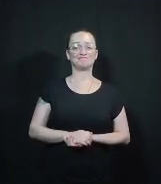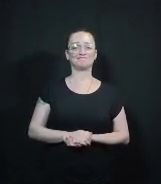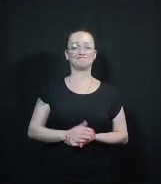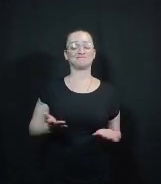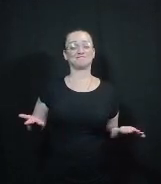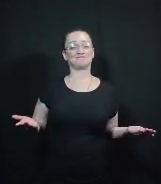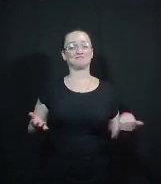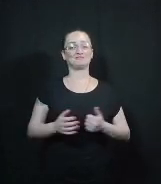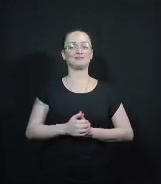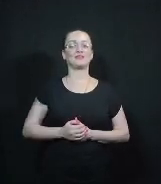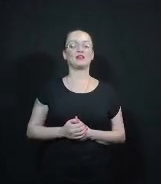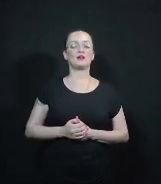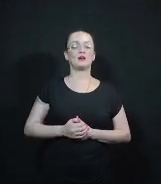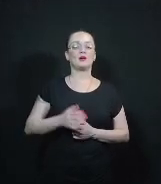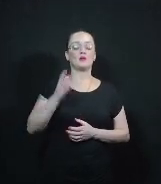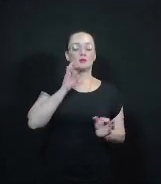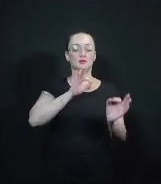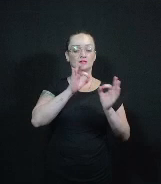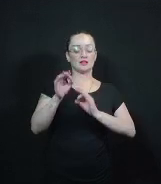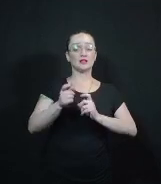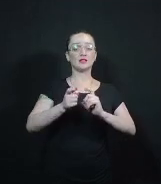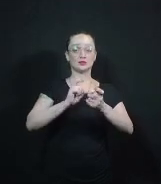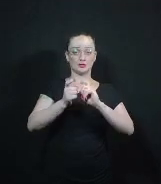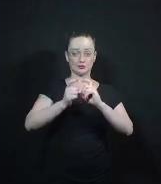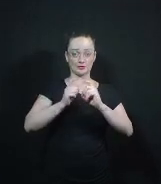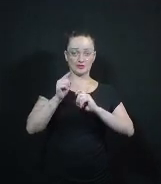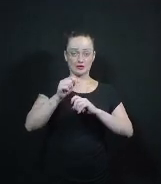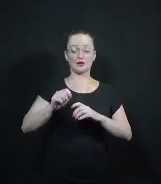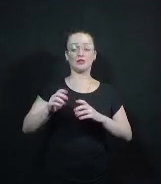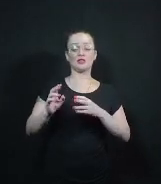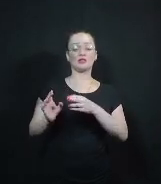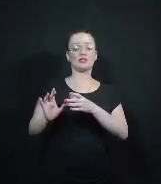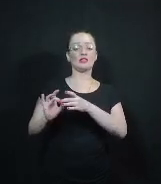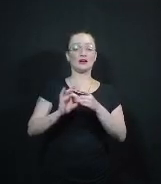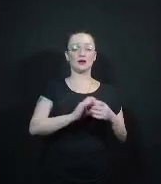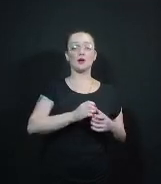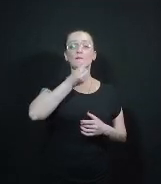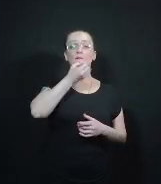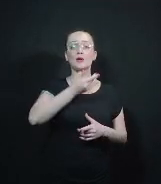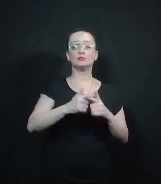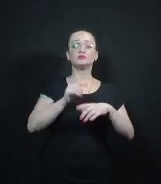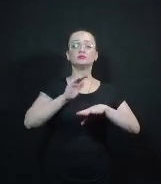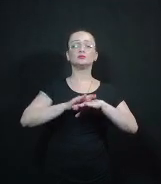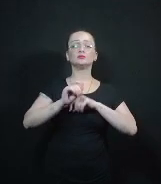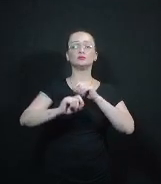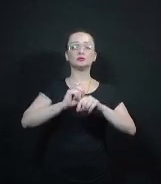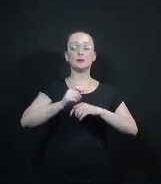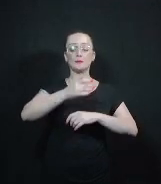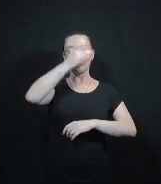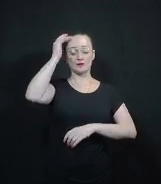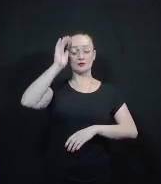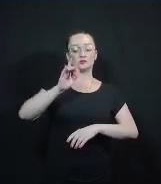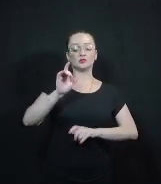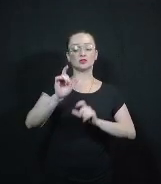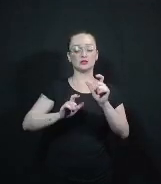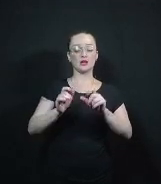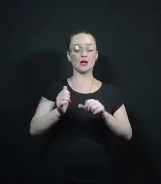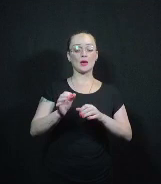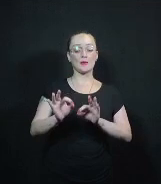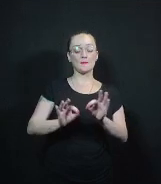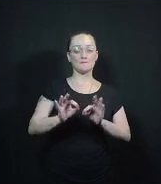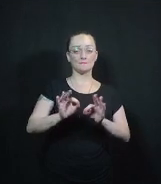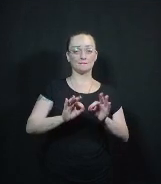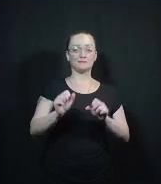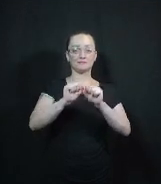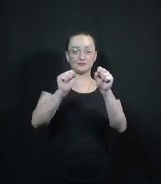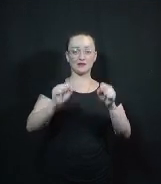Uma observação a esse documentário Dilema das Redes, que é muito bom, porque ele faz pessoas que são operadores do sistema vir a público e